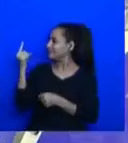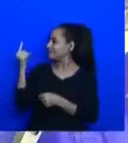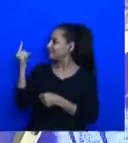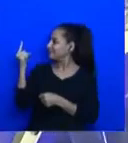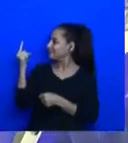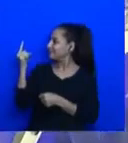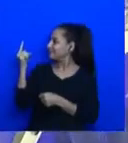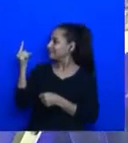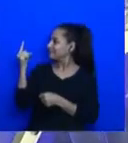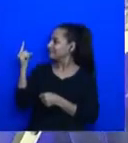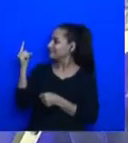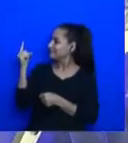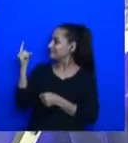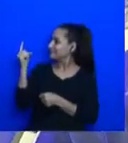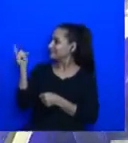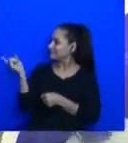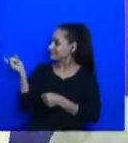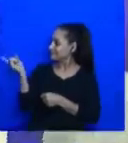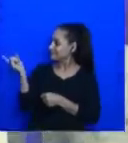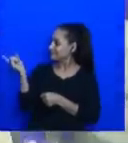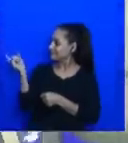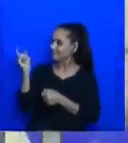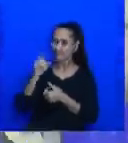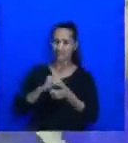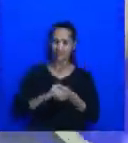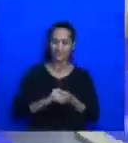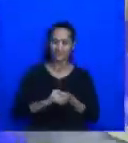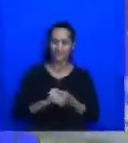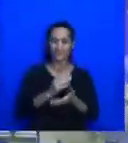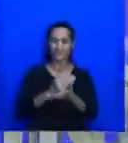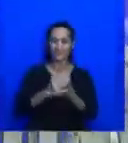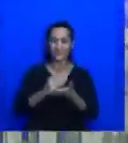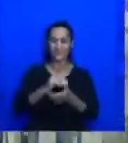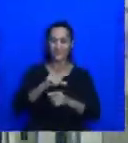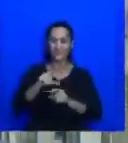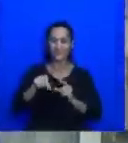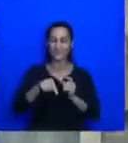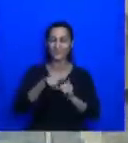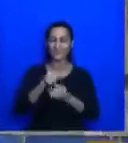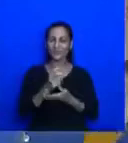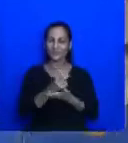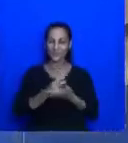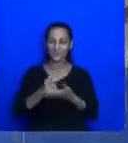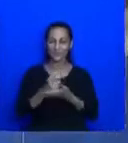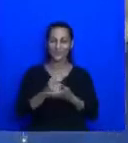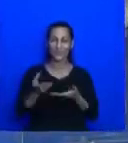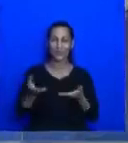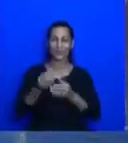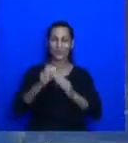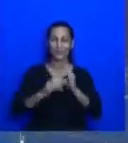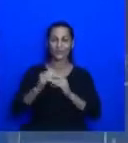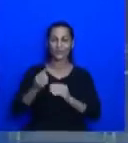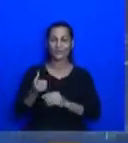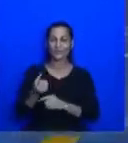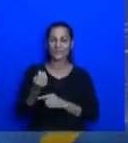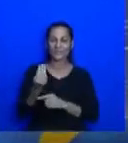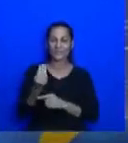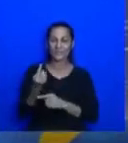posicionadas. Valendo! Está começando o sorteio da Quina. Hoje é o concurso